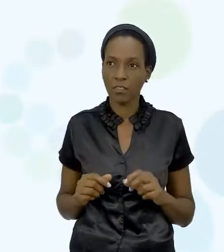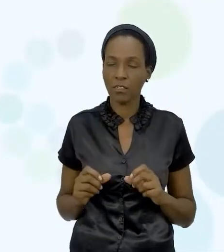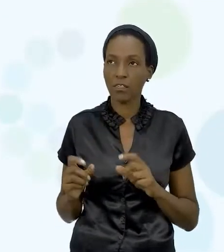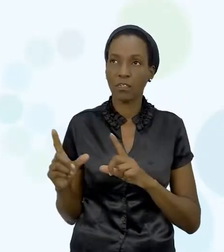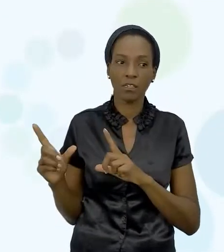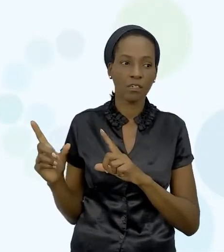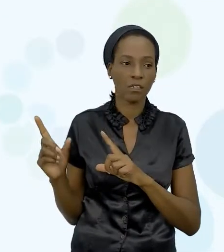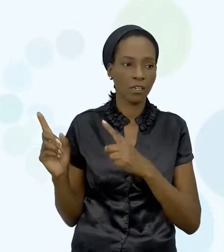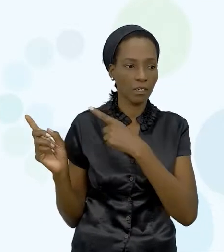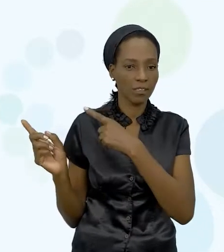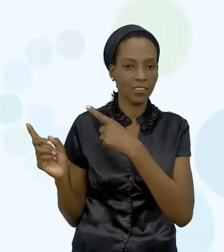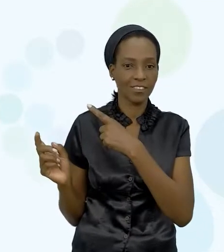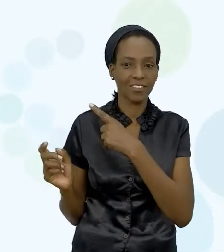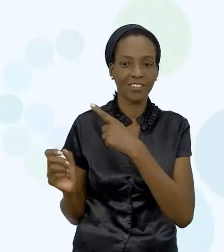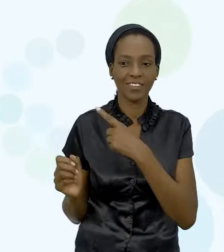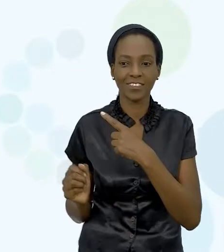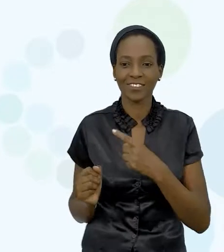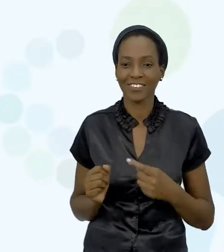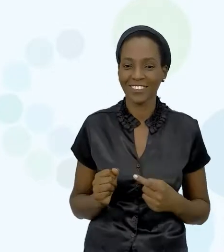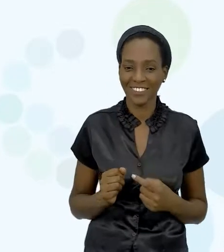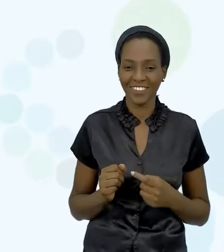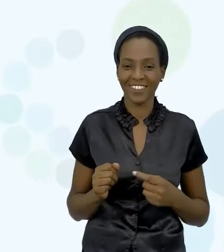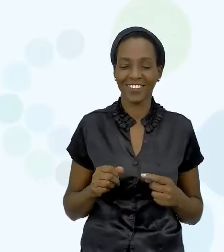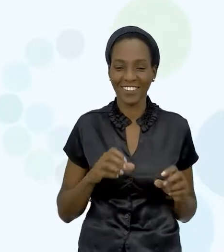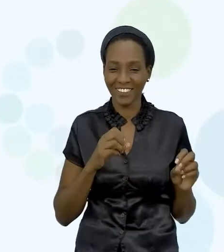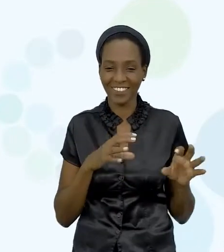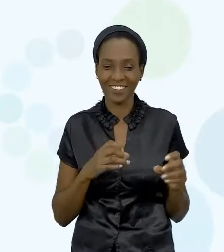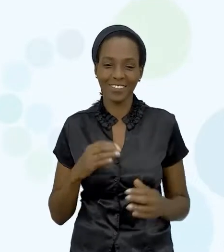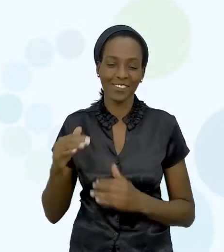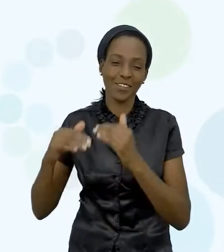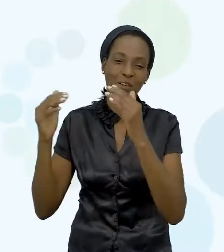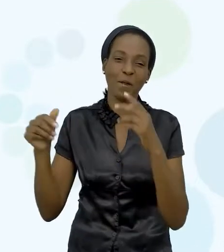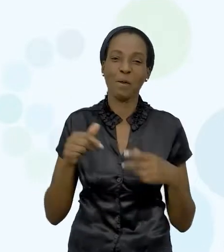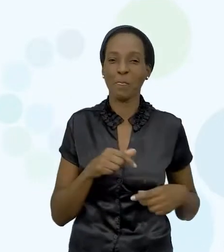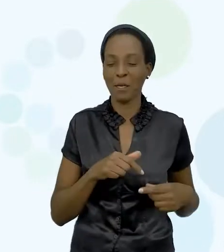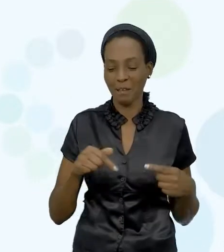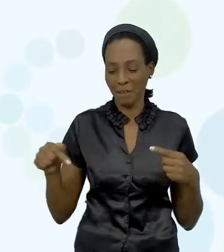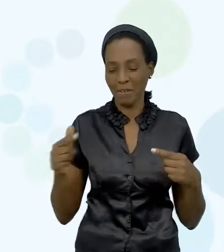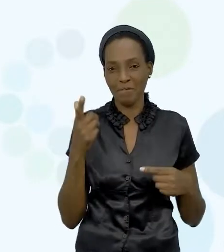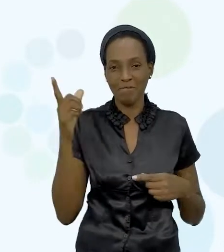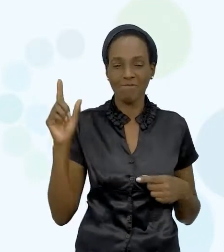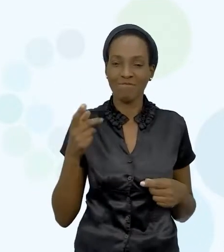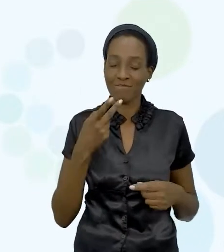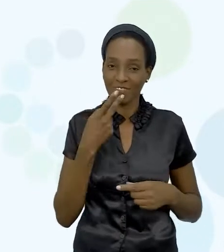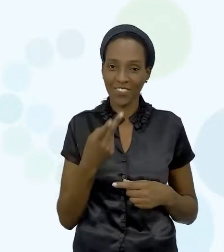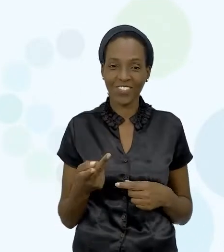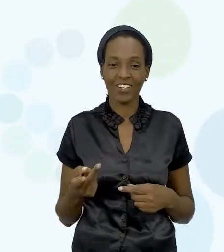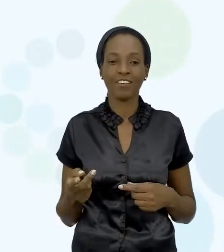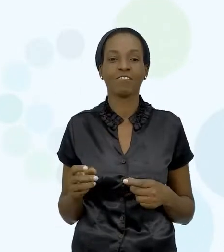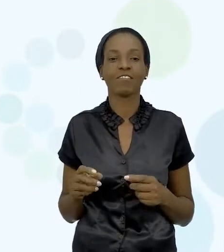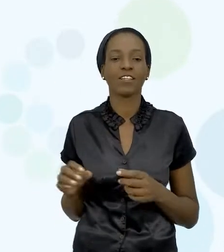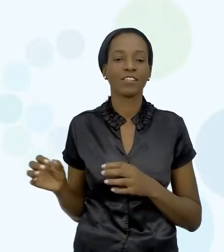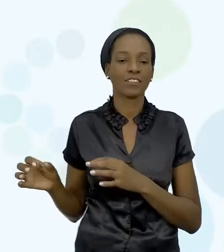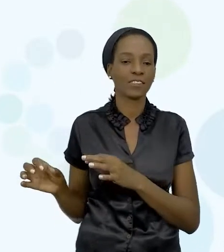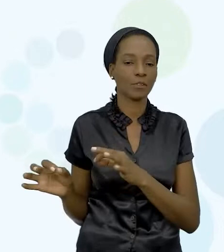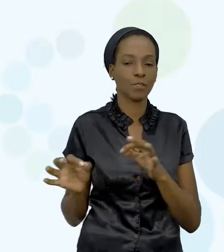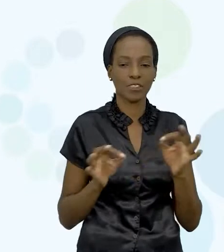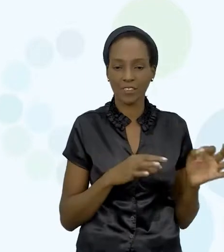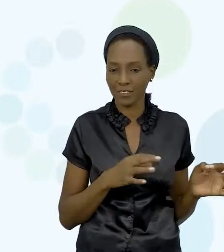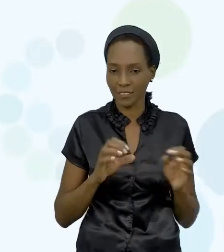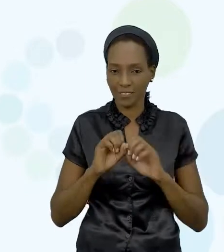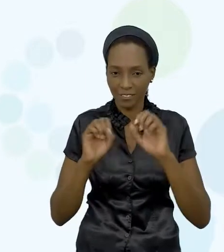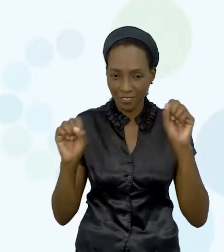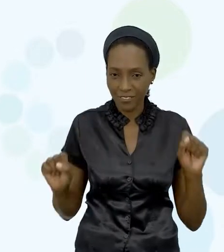lá, nós estamos na nossa última aula de desenvolvimento. Na semana que vem, a gente vai falar sobre a sistematização.